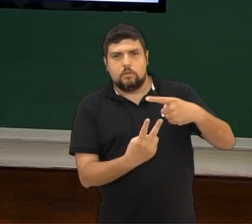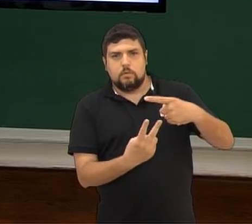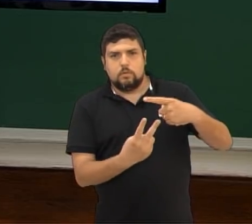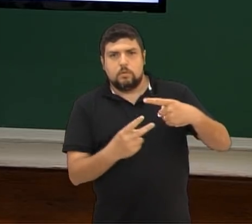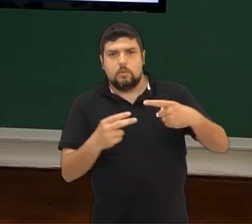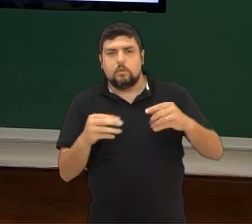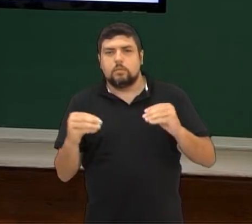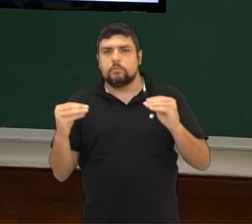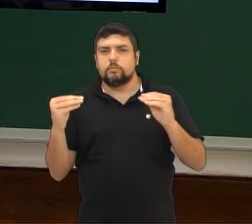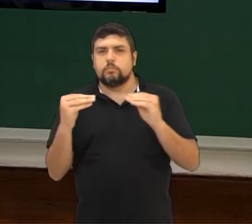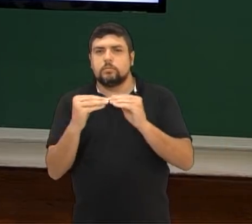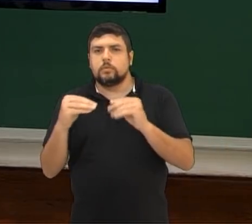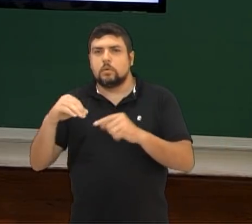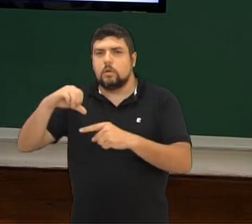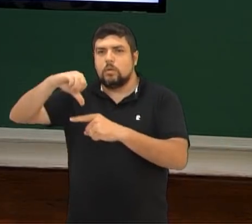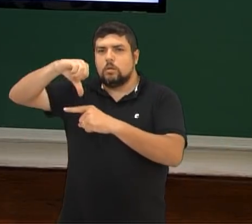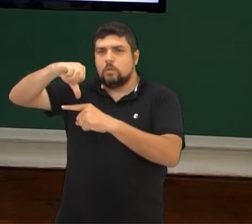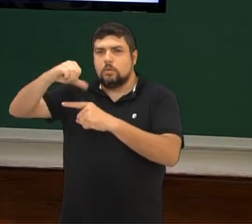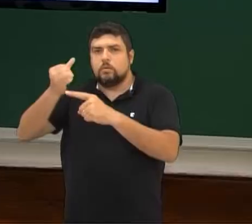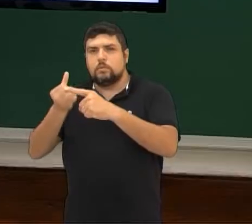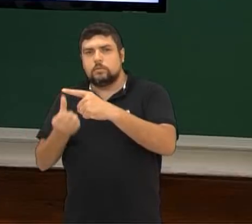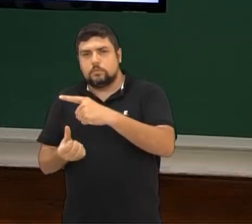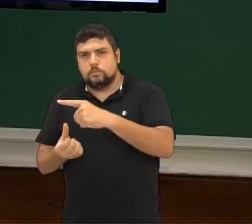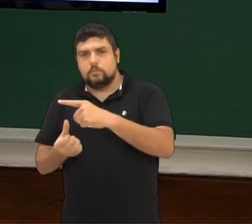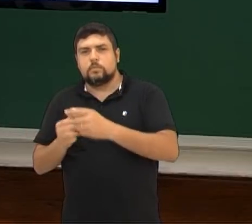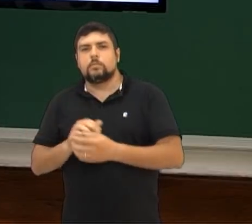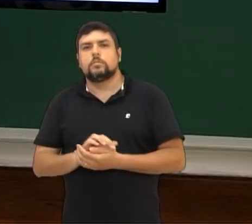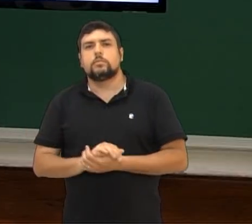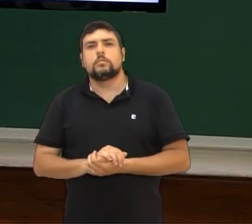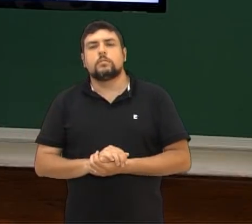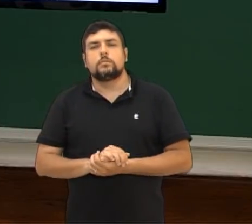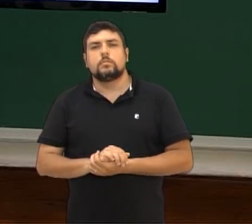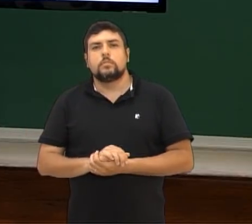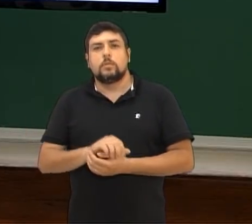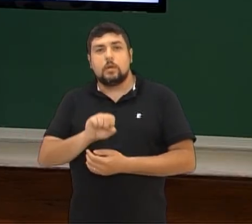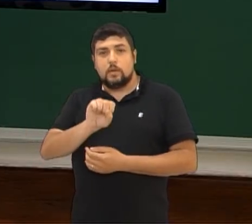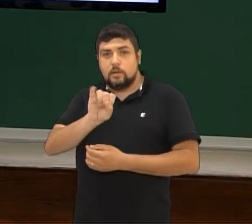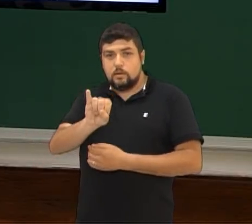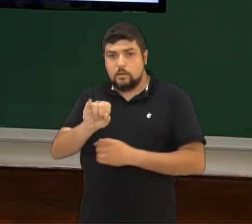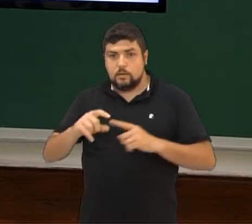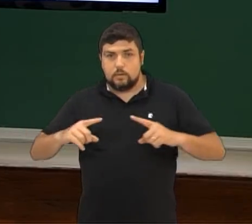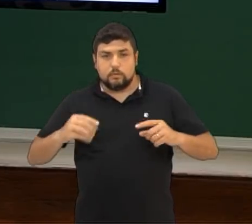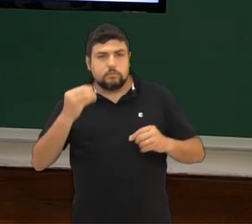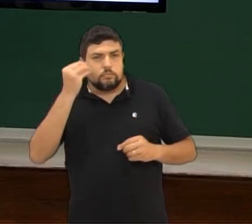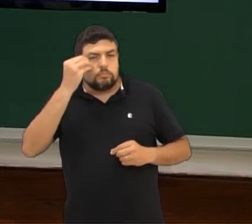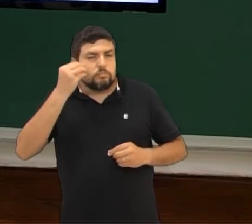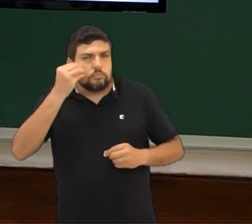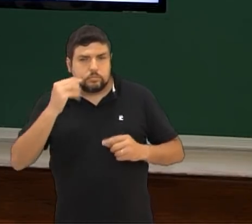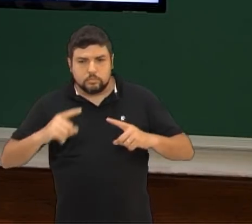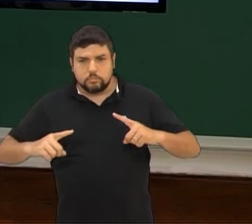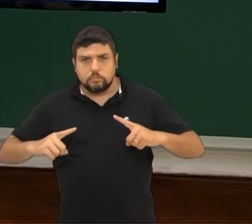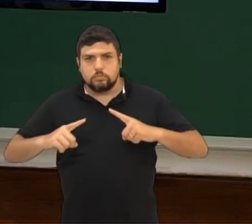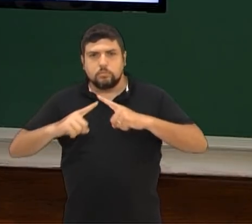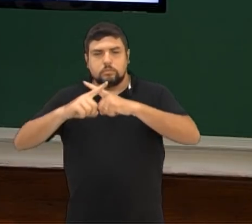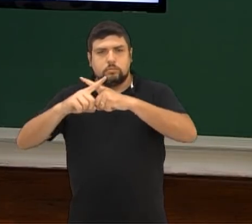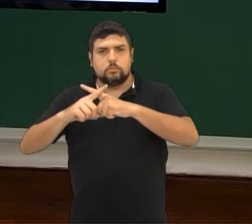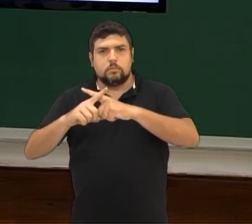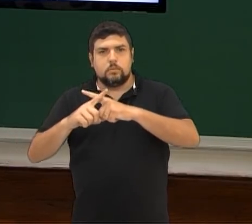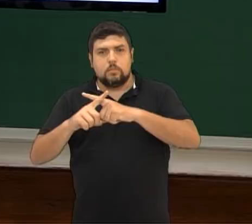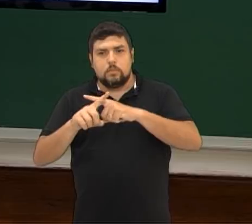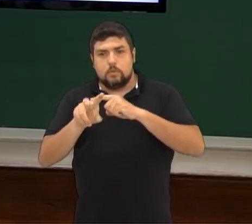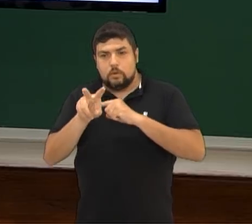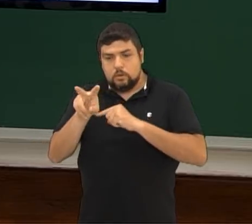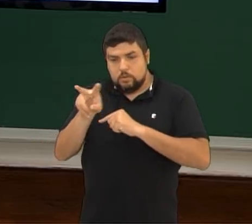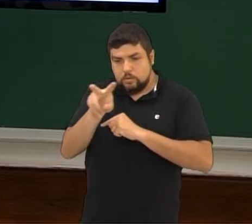9 sobre 6. Pois se você fizer a multiplicação, o valor das